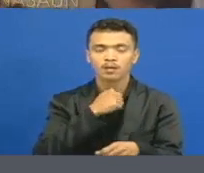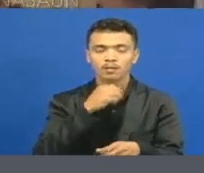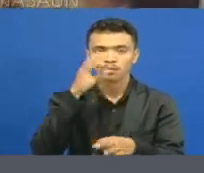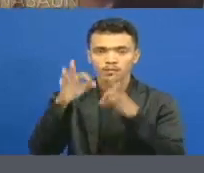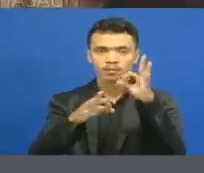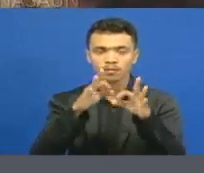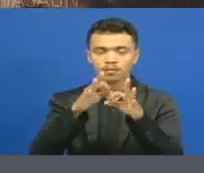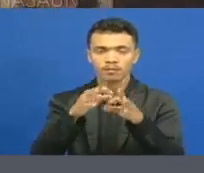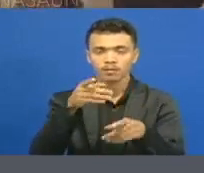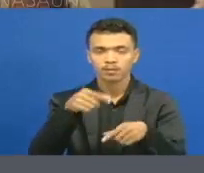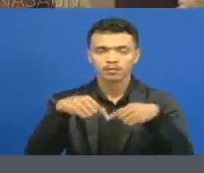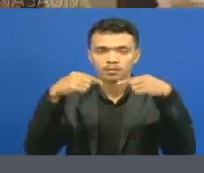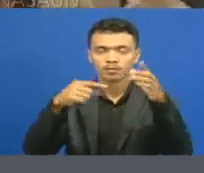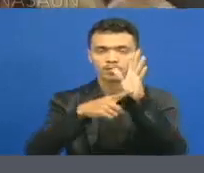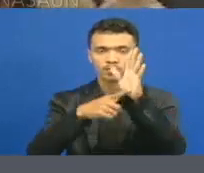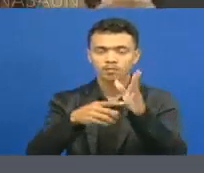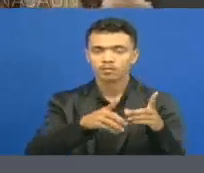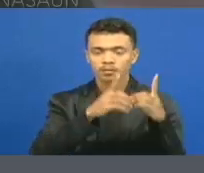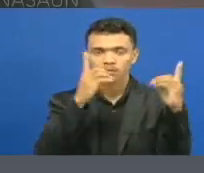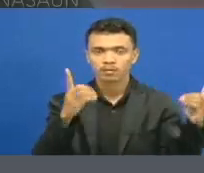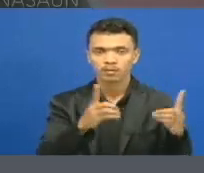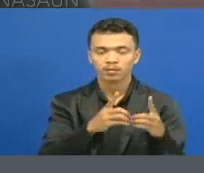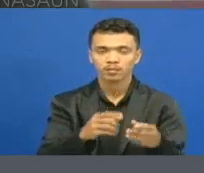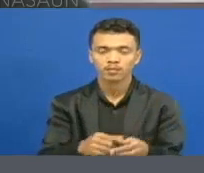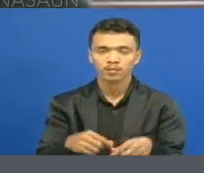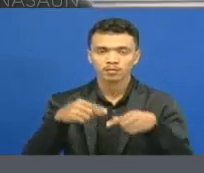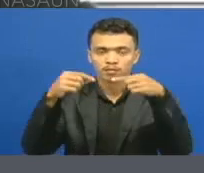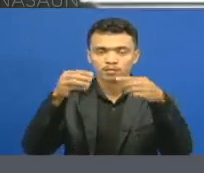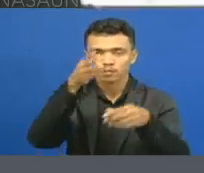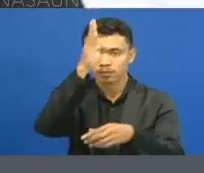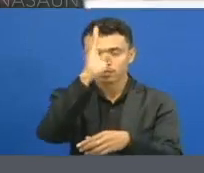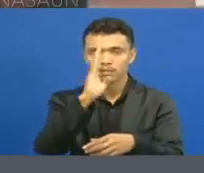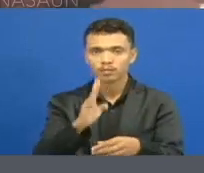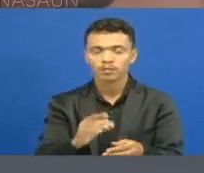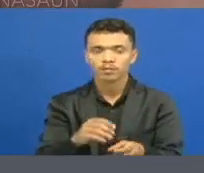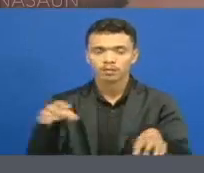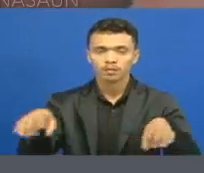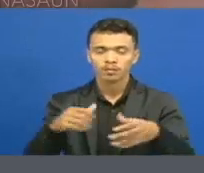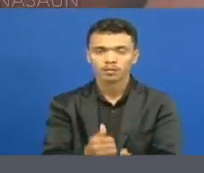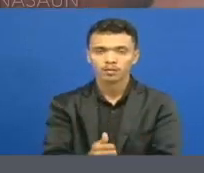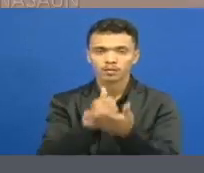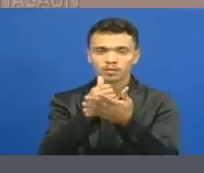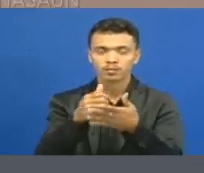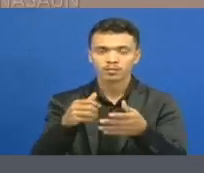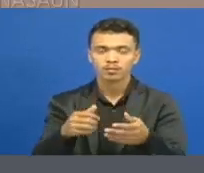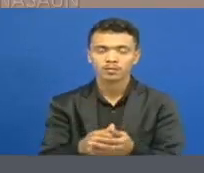né? Tambah tudo ana ni domi e lealdade. No harai ki maromak ni futeroin atu servis sarani na uma